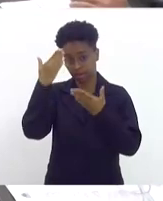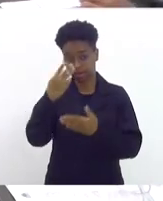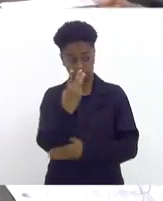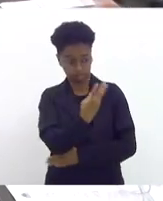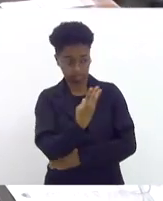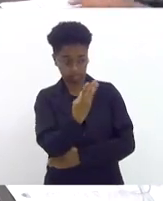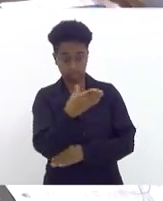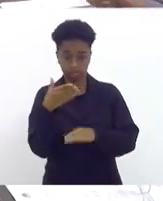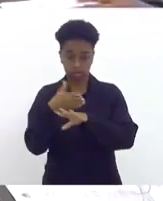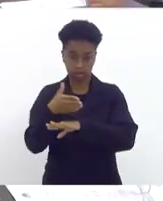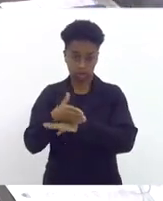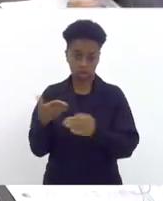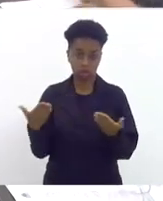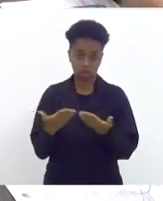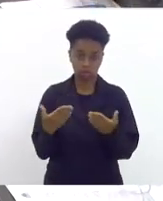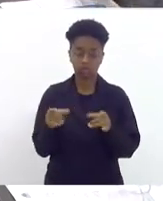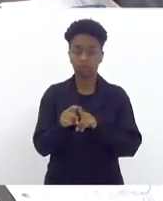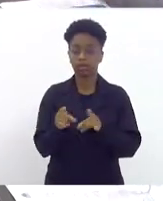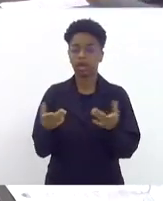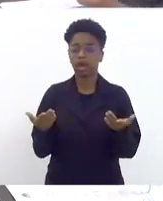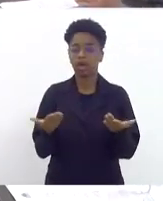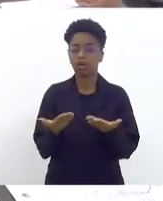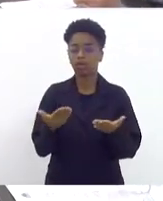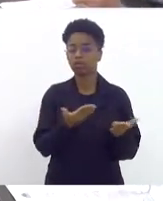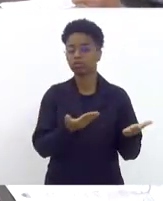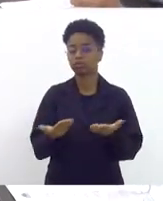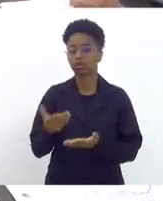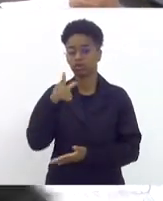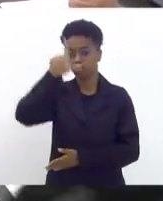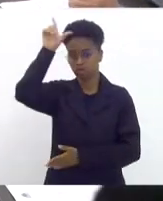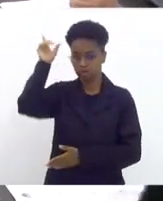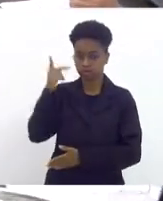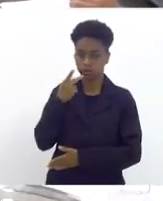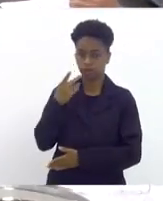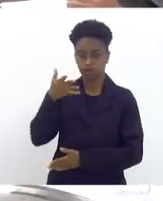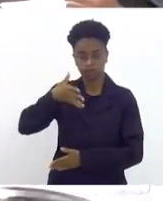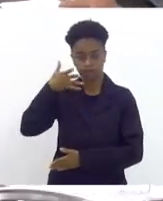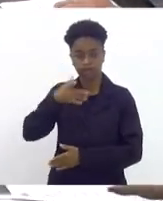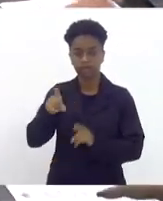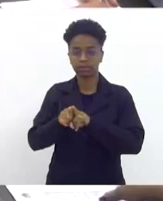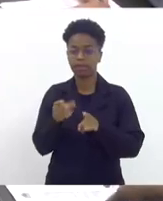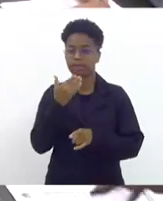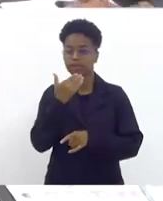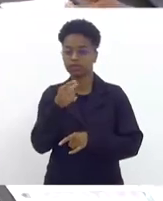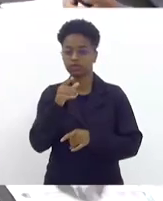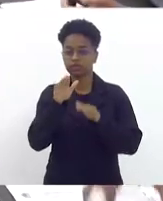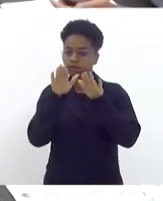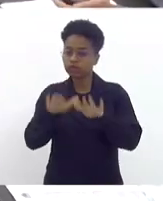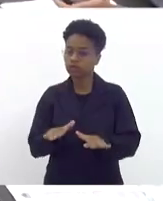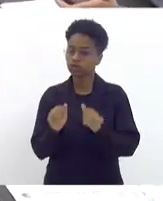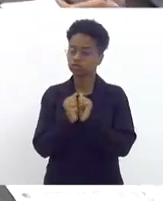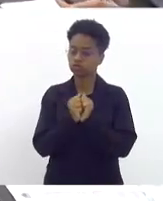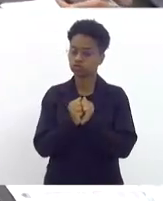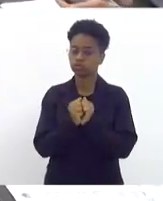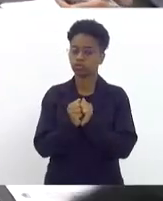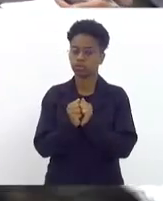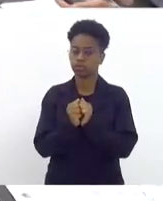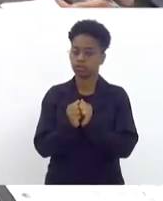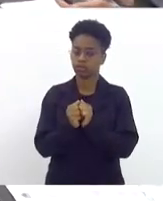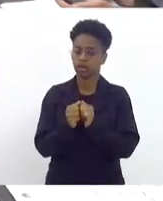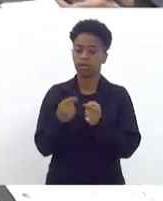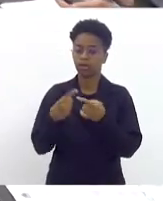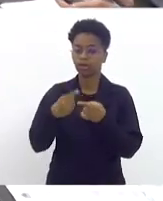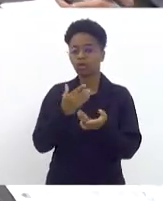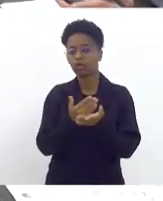Detran da Polícia Militar passar a palavra para o Deputado Luiz Paulo e pedir que uma excelência fique conosco mais um tempinho para que a gente coloque